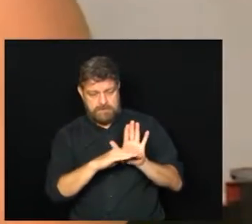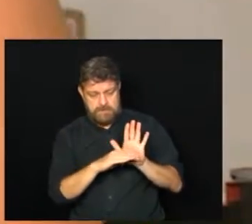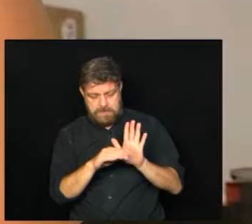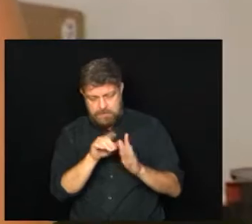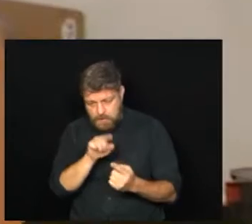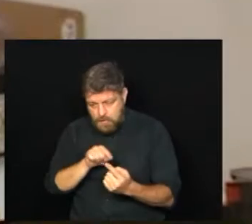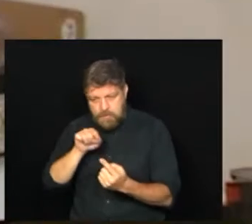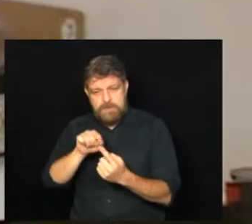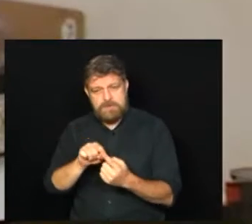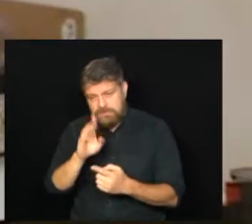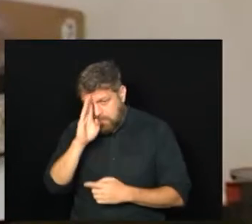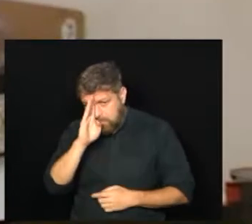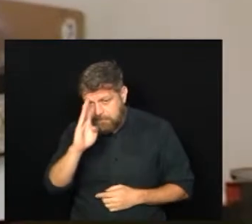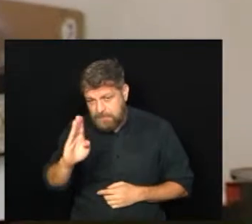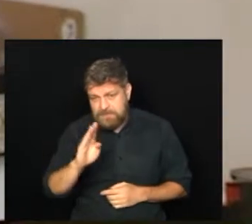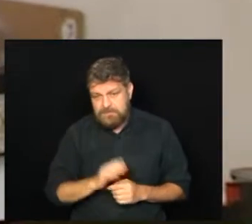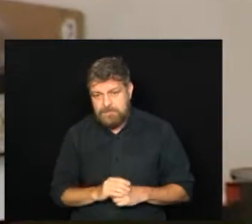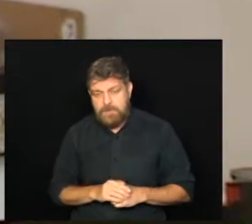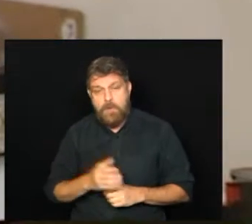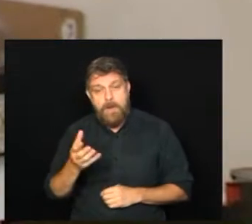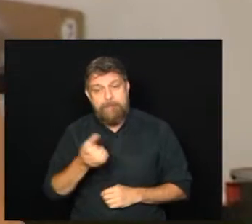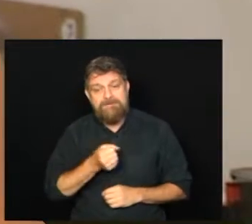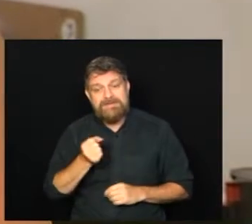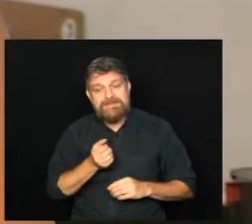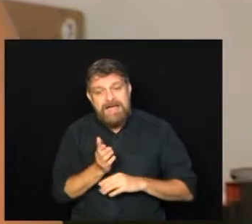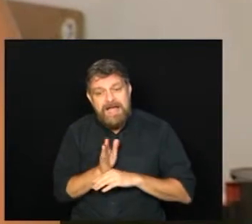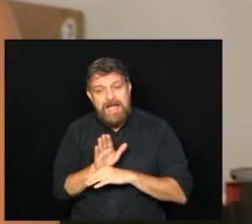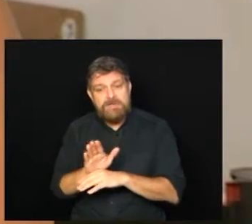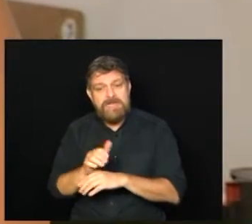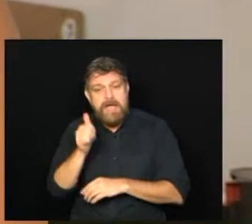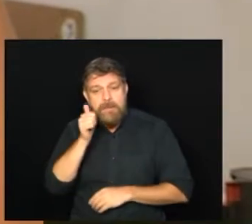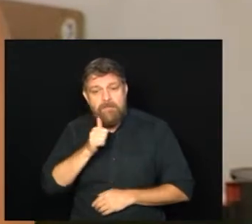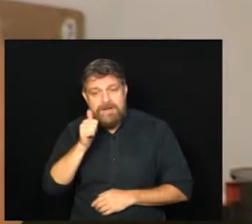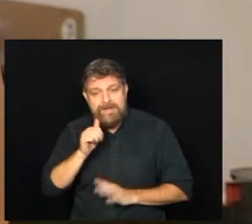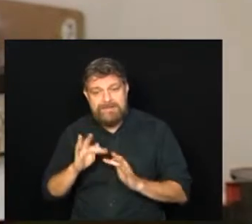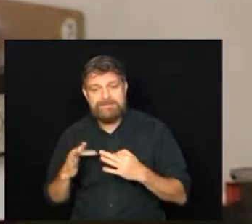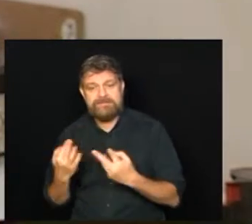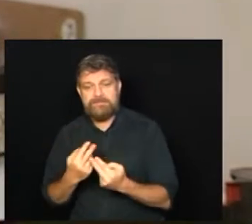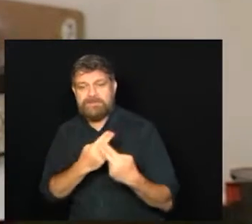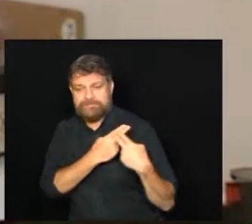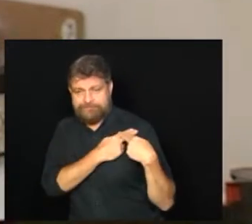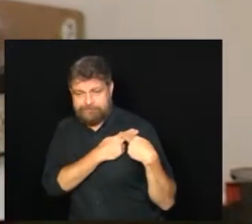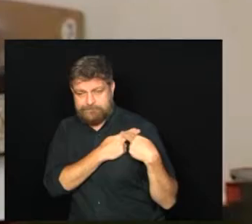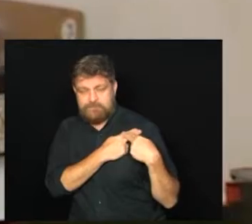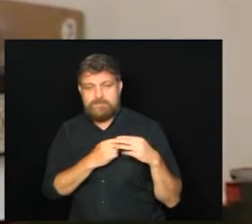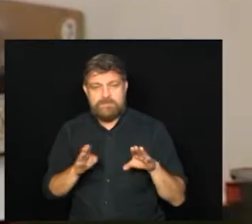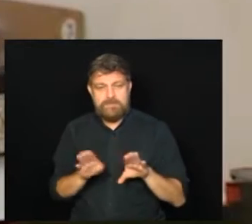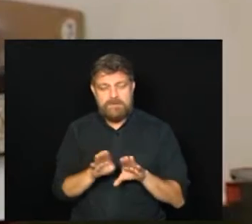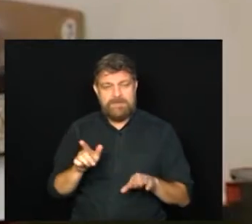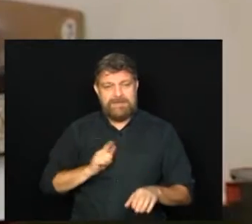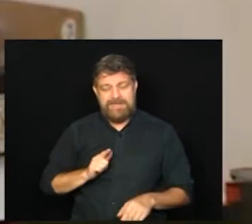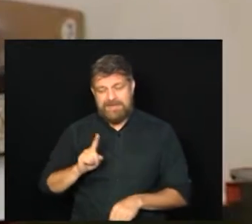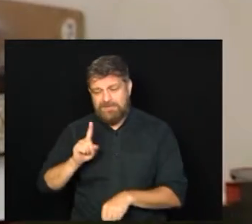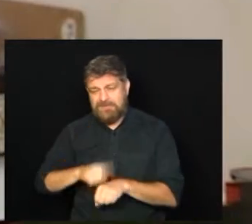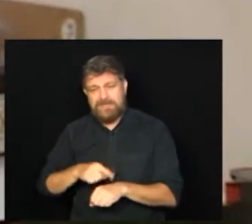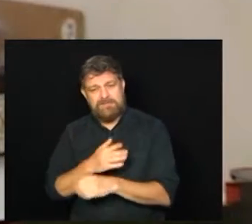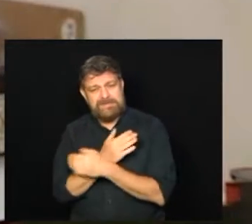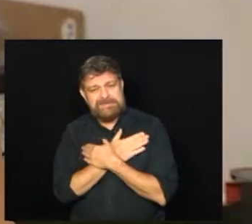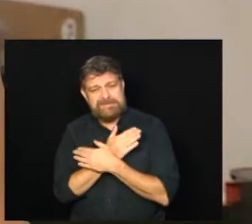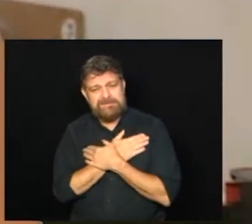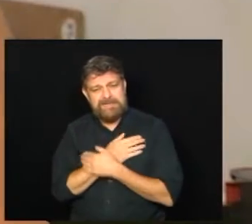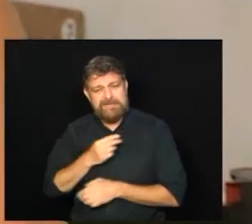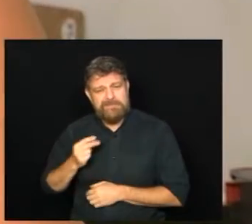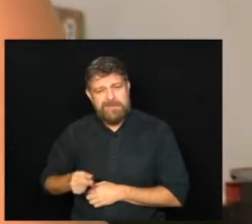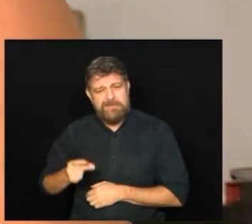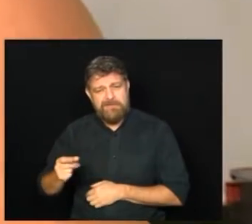prioridade de beneficiar mulheres que são arrimo de família, também tem o maior tempo de desemprego e